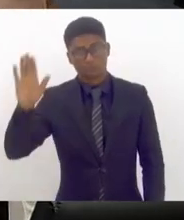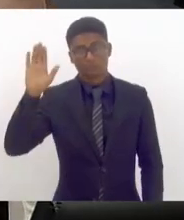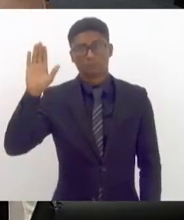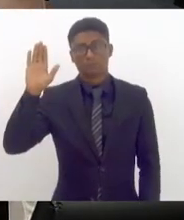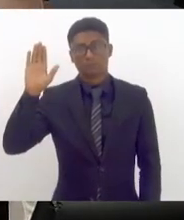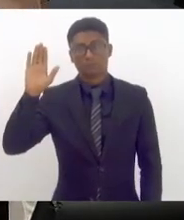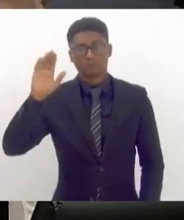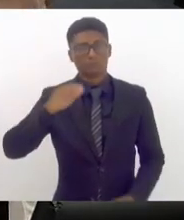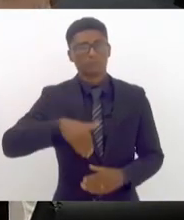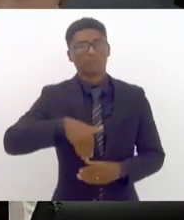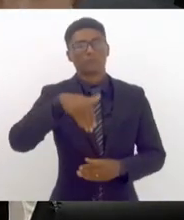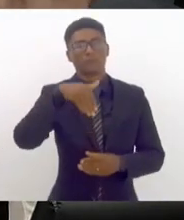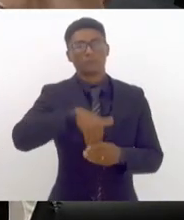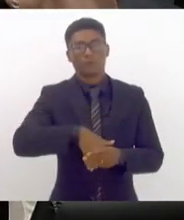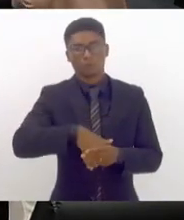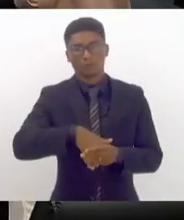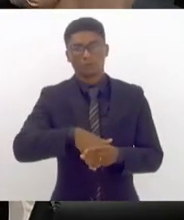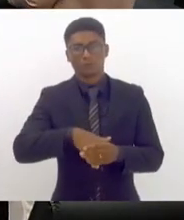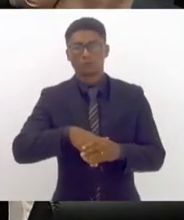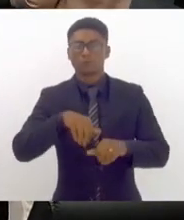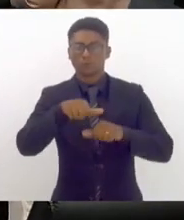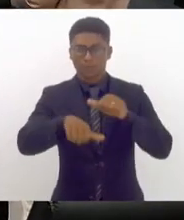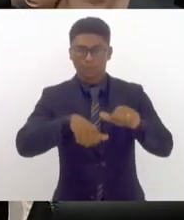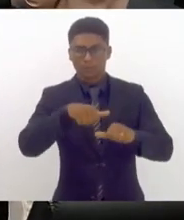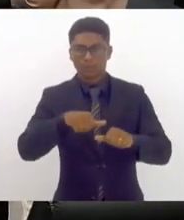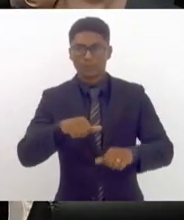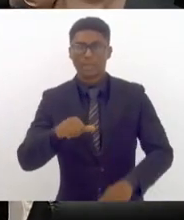mudar meu voto de não para sim, por gentileza?